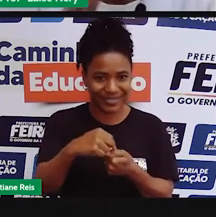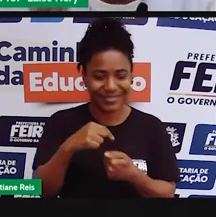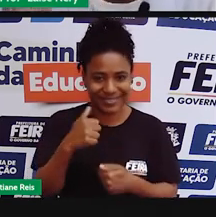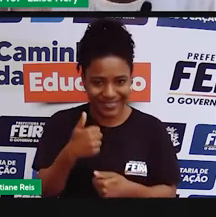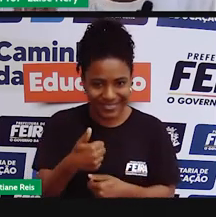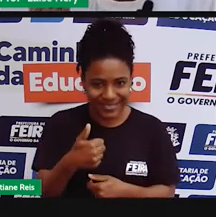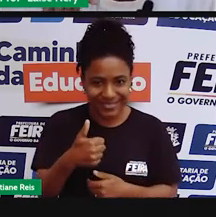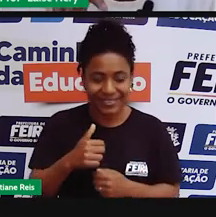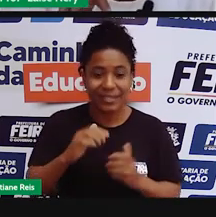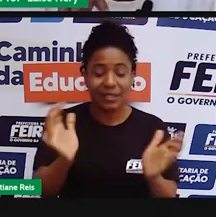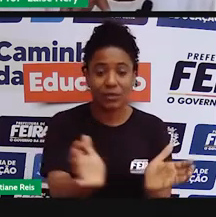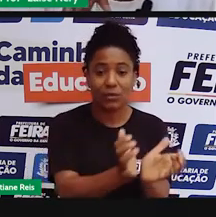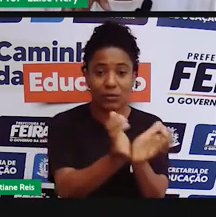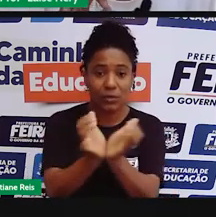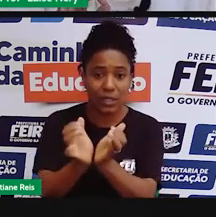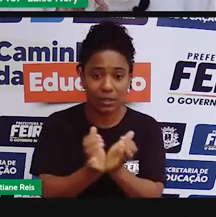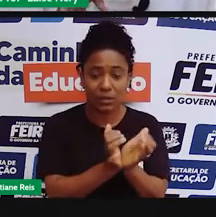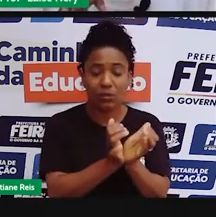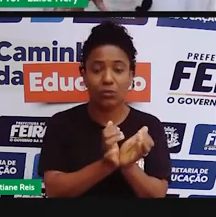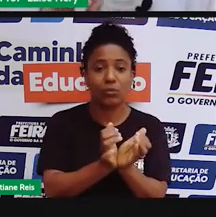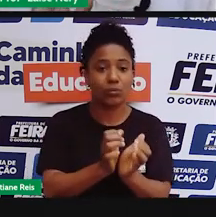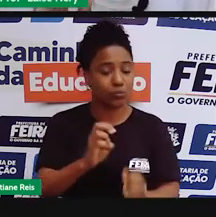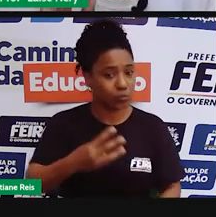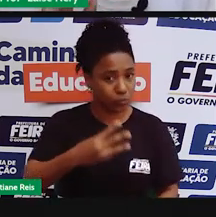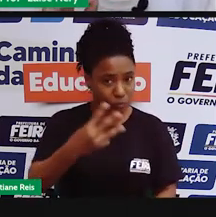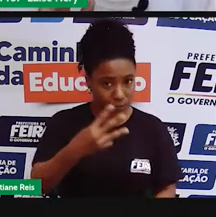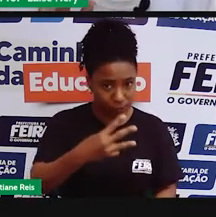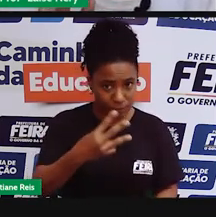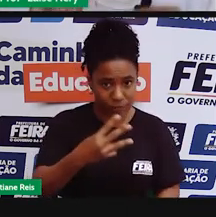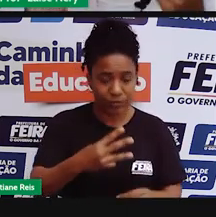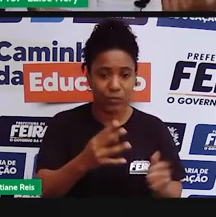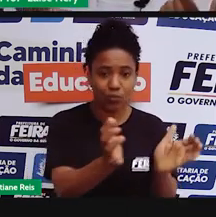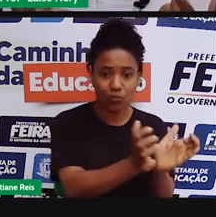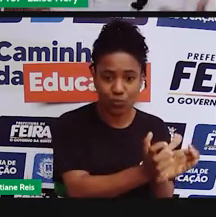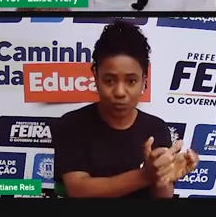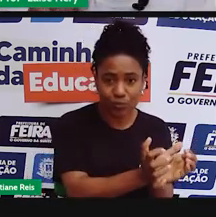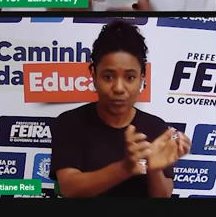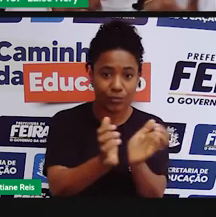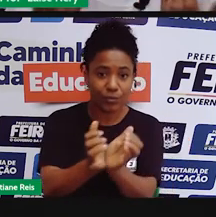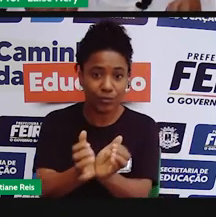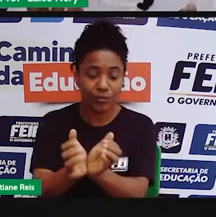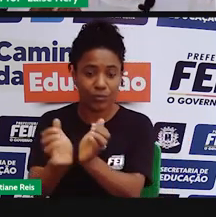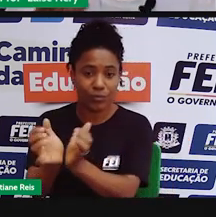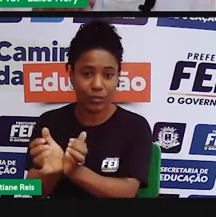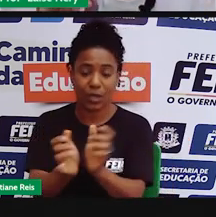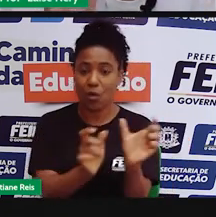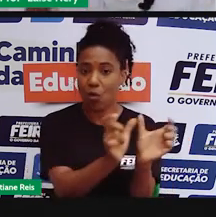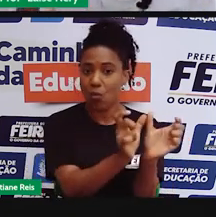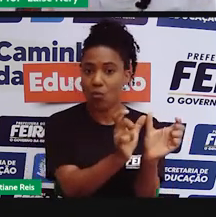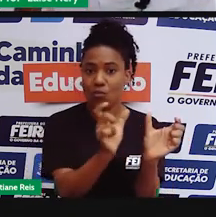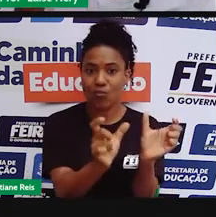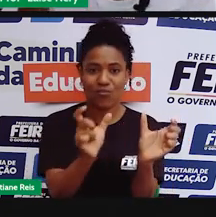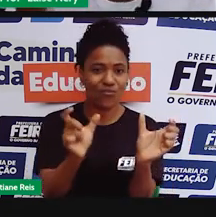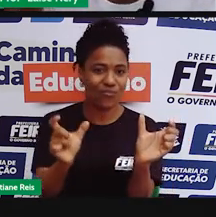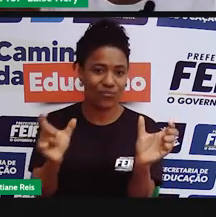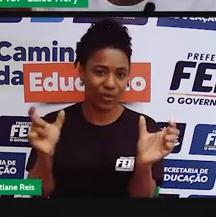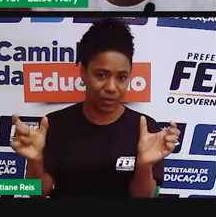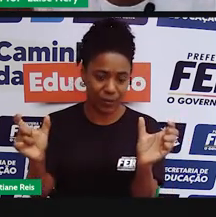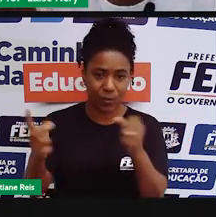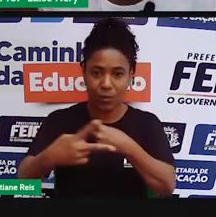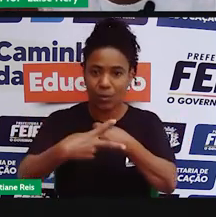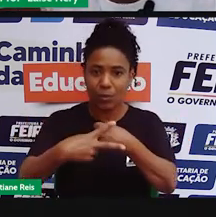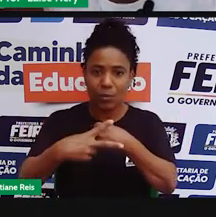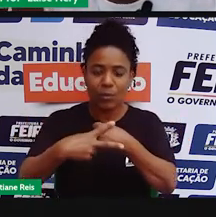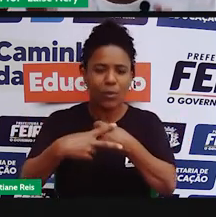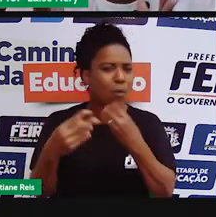Essas três conjugações servem para dividir os verbos e para que a gente saiba como escrevê-los